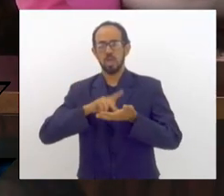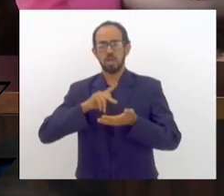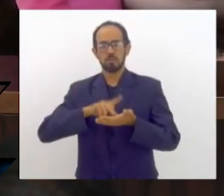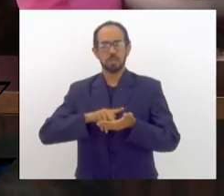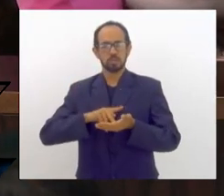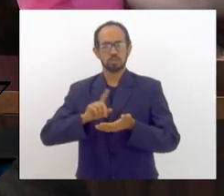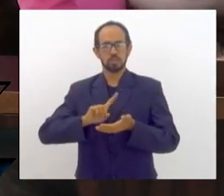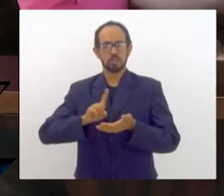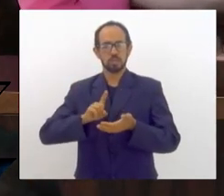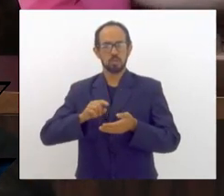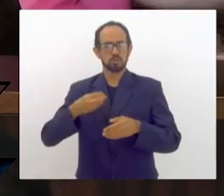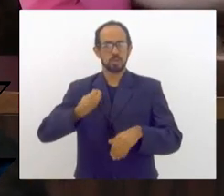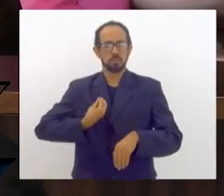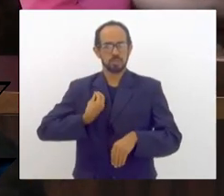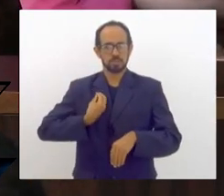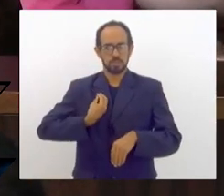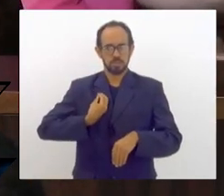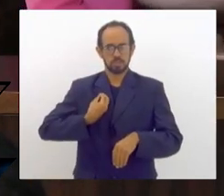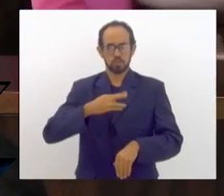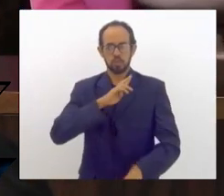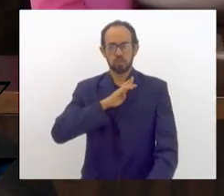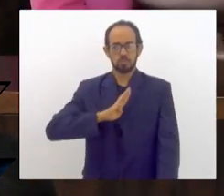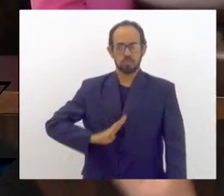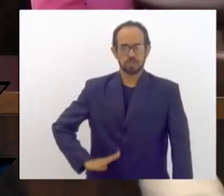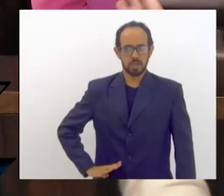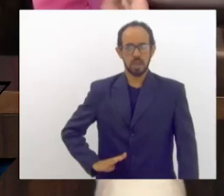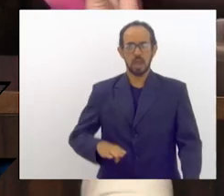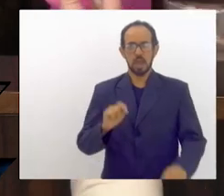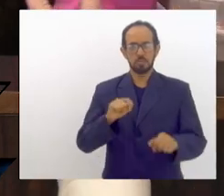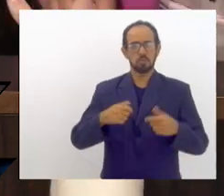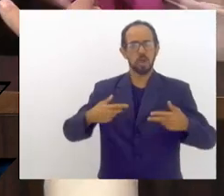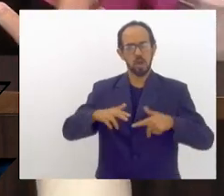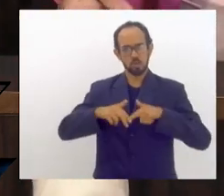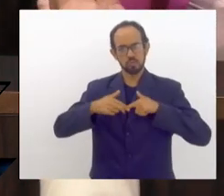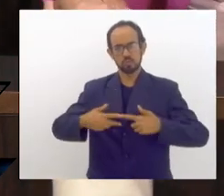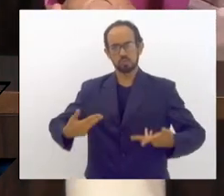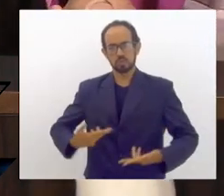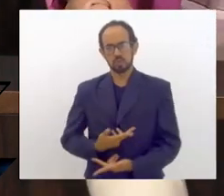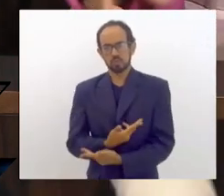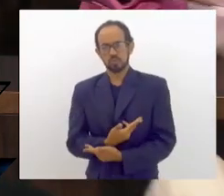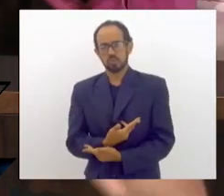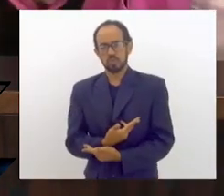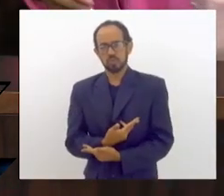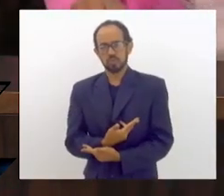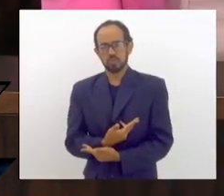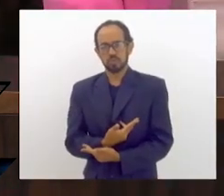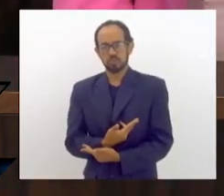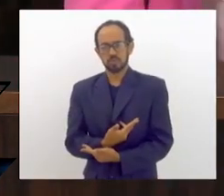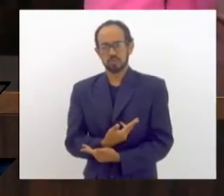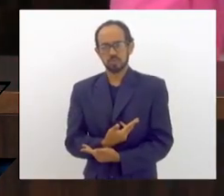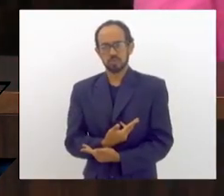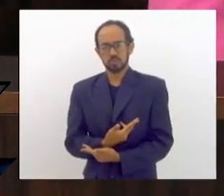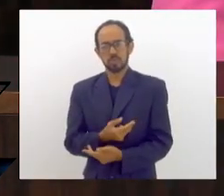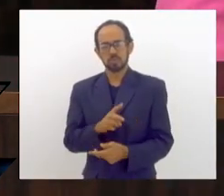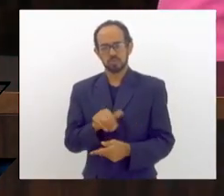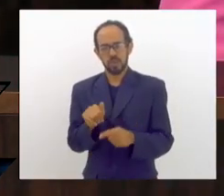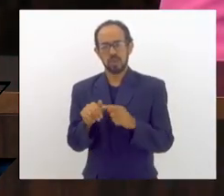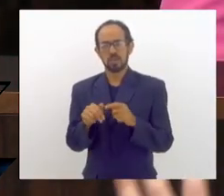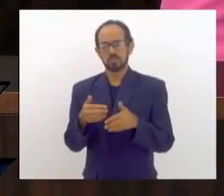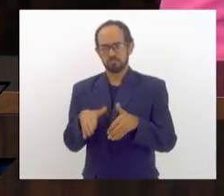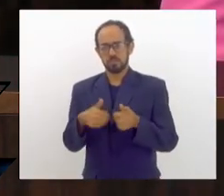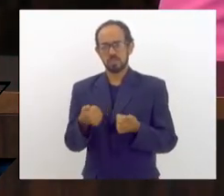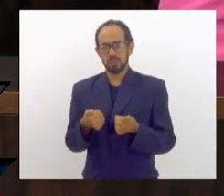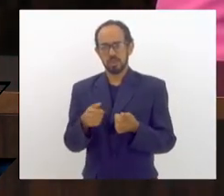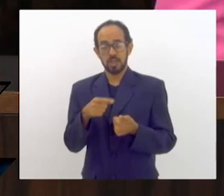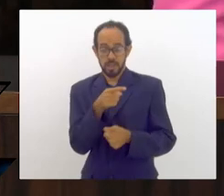não estar aqui o nosso presidente Rodrigo Bacelar, porque está fazendo uma cirurgia. Né, e torcemos assim para melhora. A gente vai se acertar, ele que é o